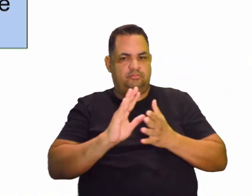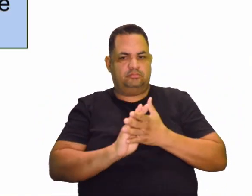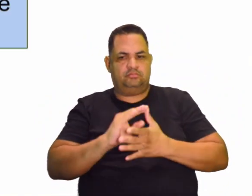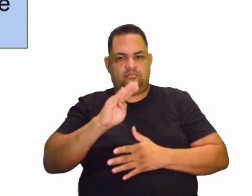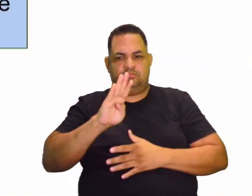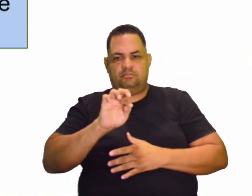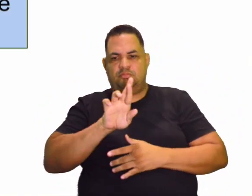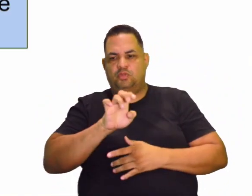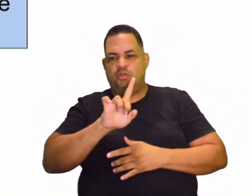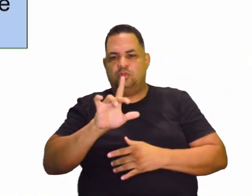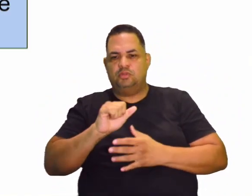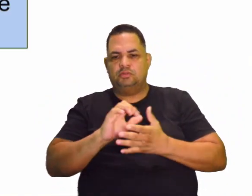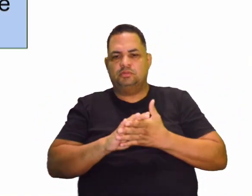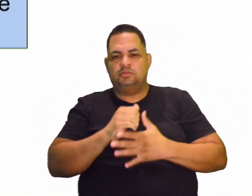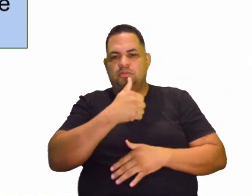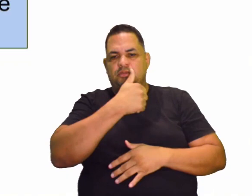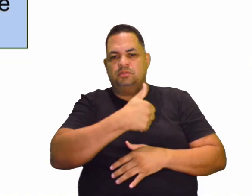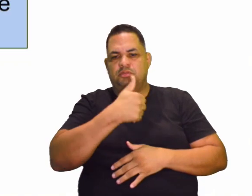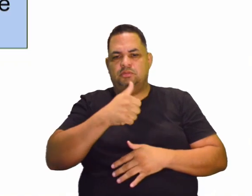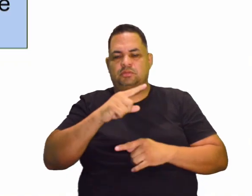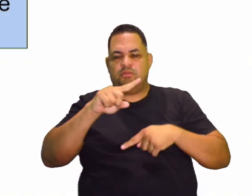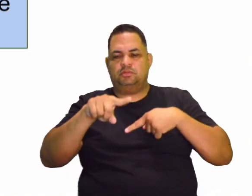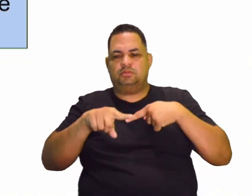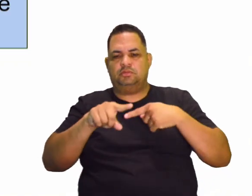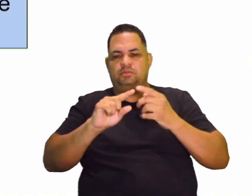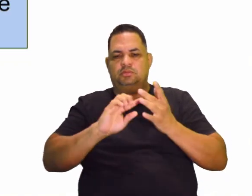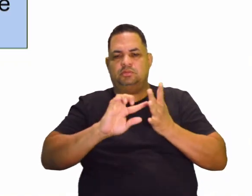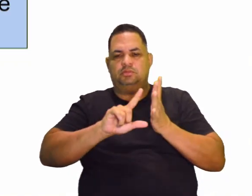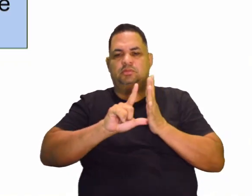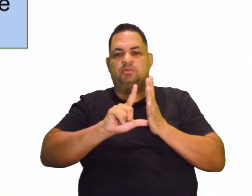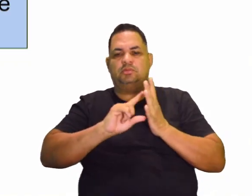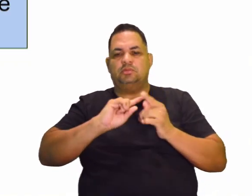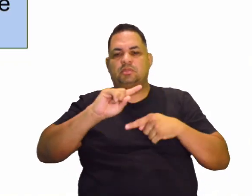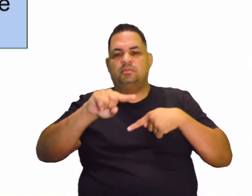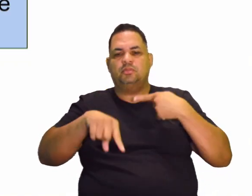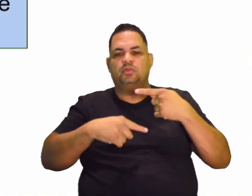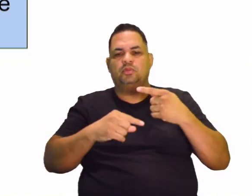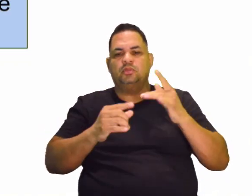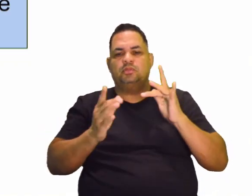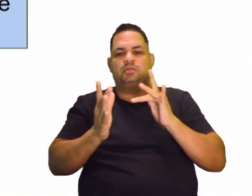117 depois de Cristo. Eu não trouxe qual é o nome aí desse imperador, né?